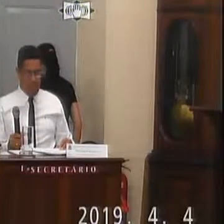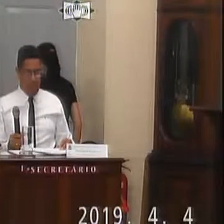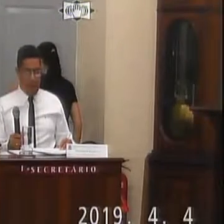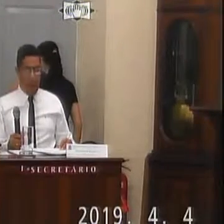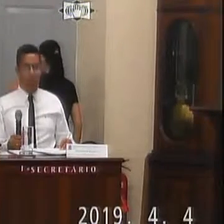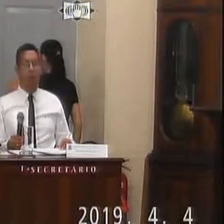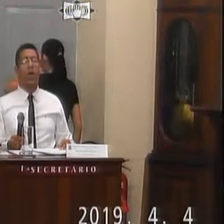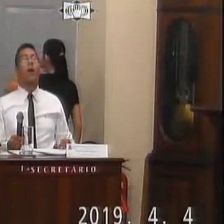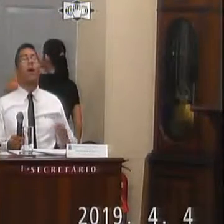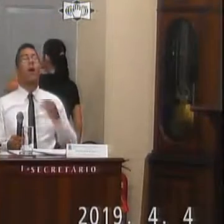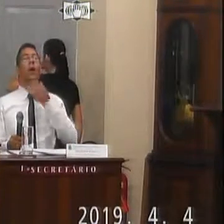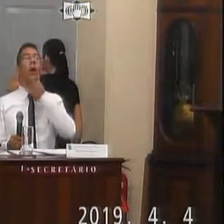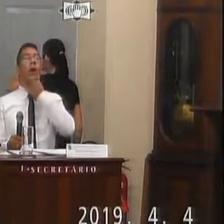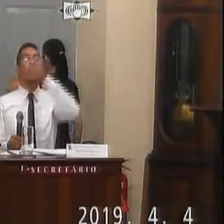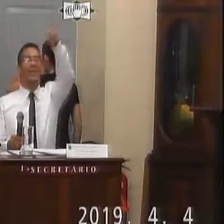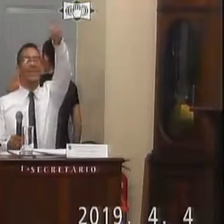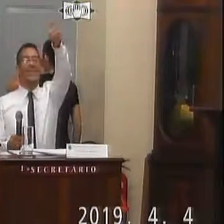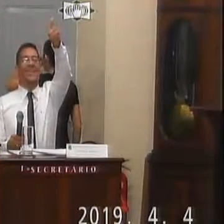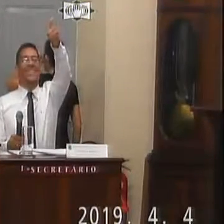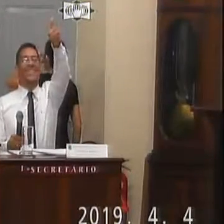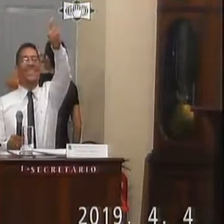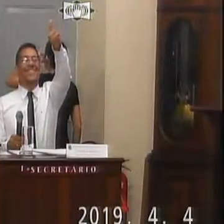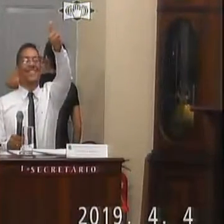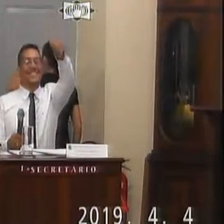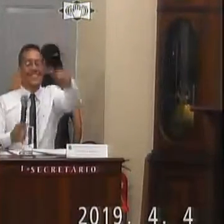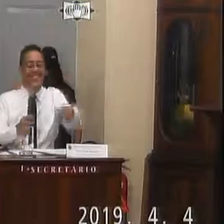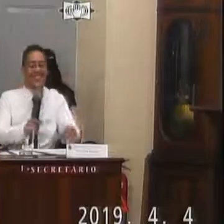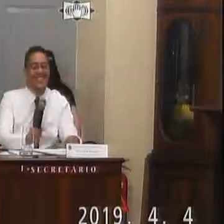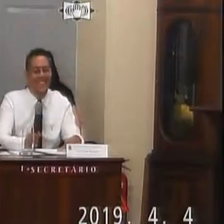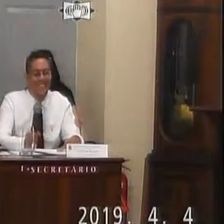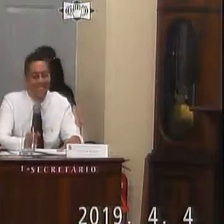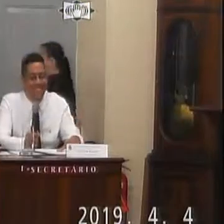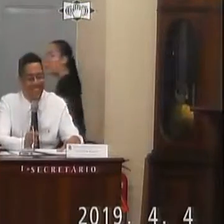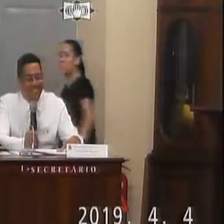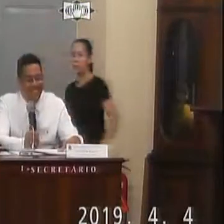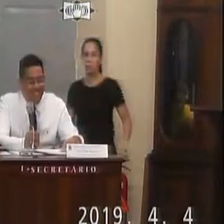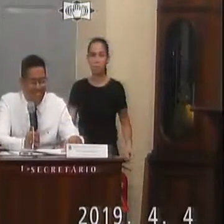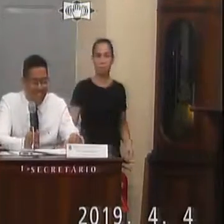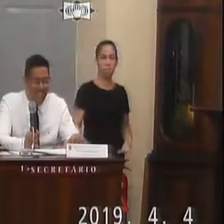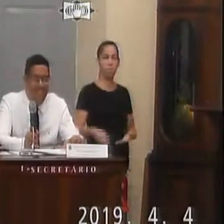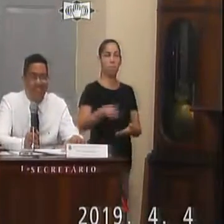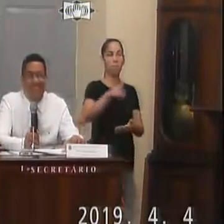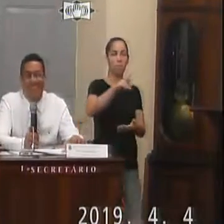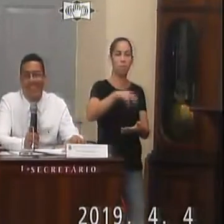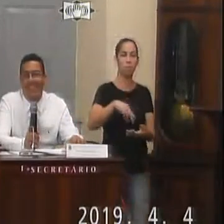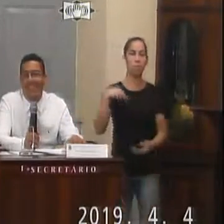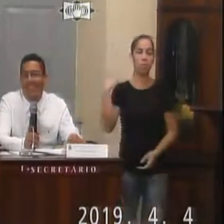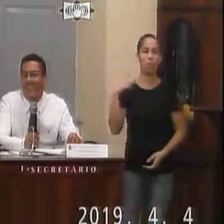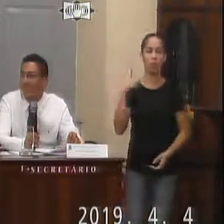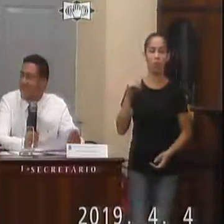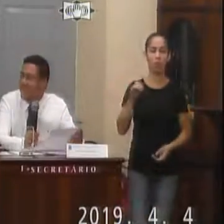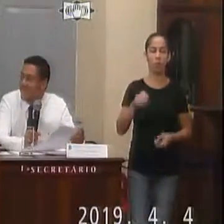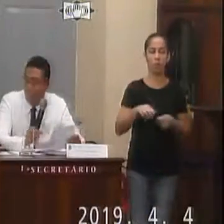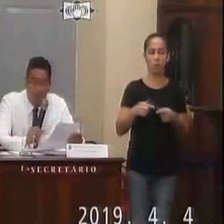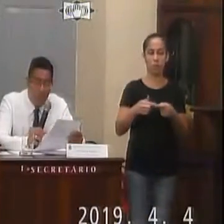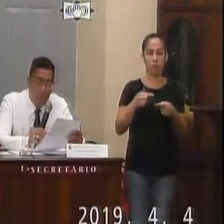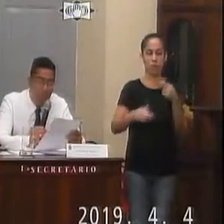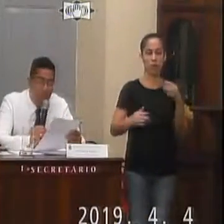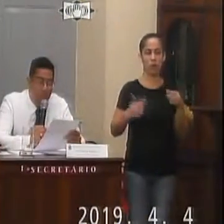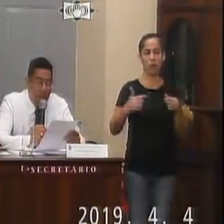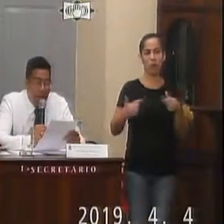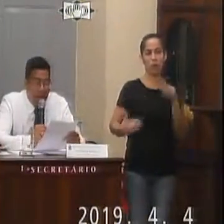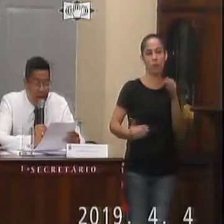David Nogueira se encontra em discussão. Não tendo quem queira discutir, em votação.